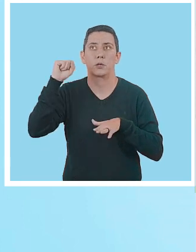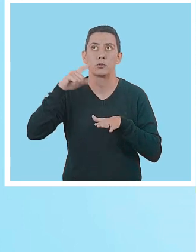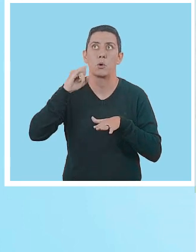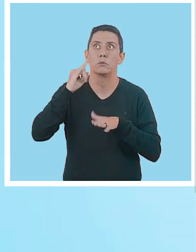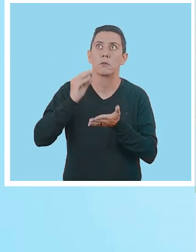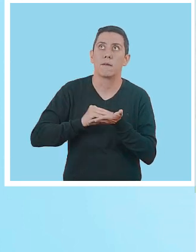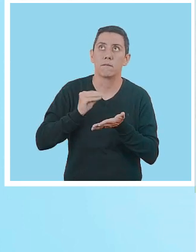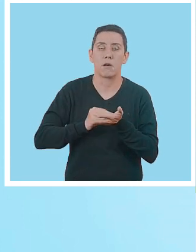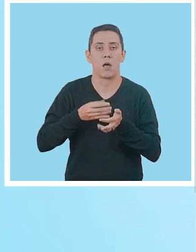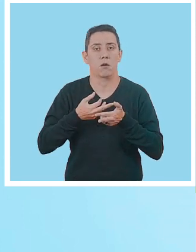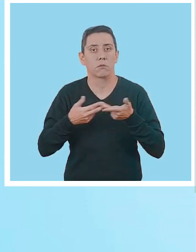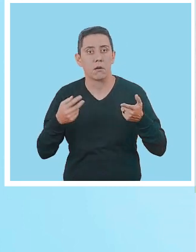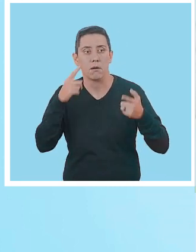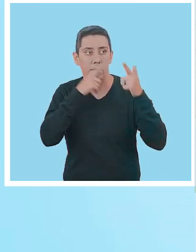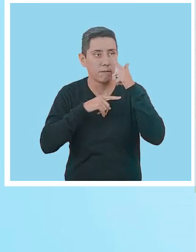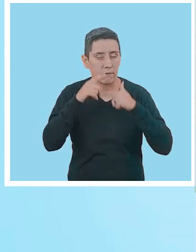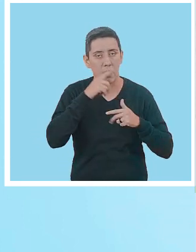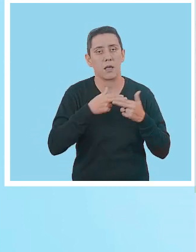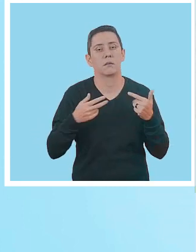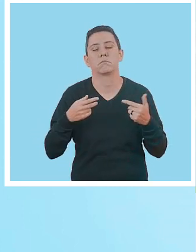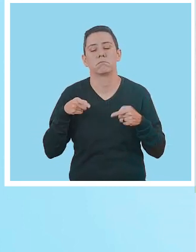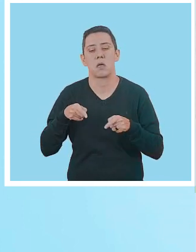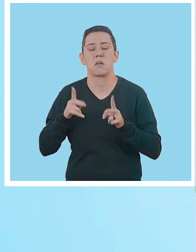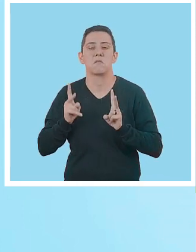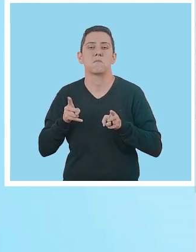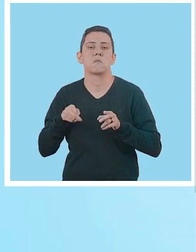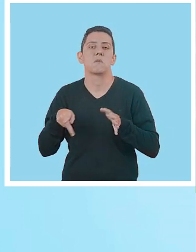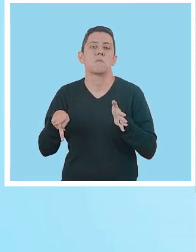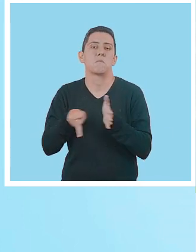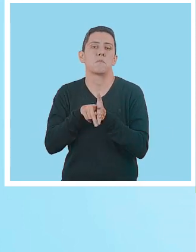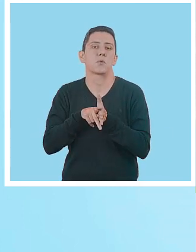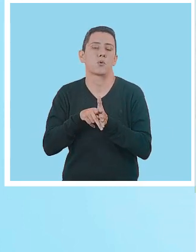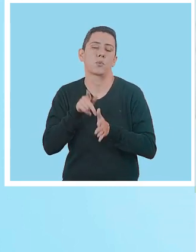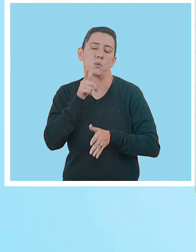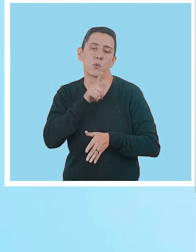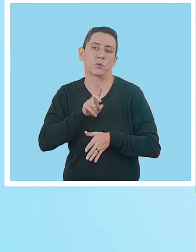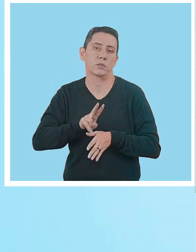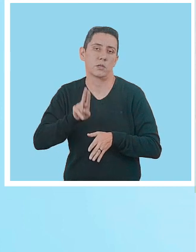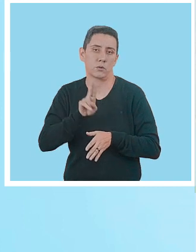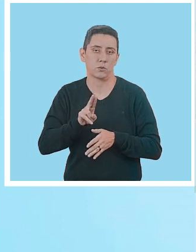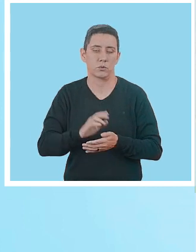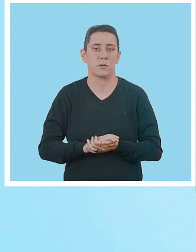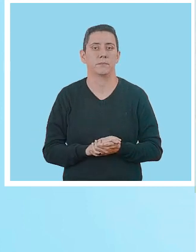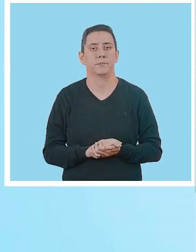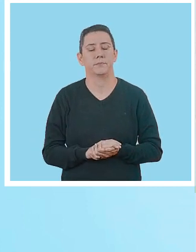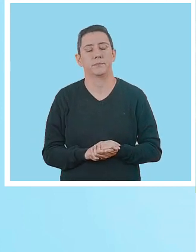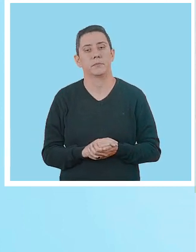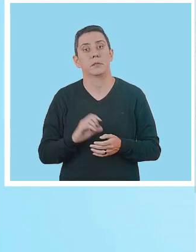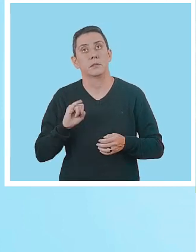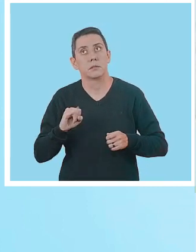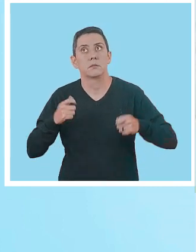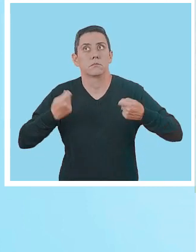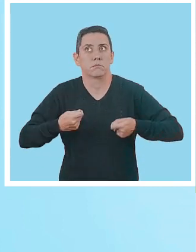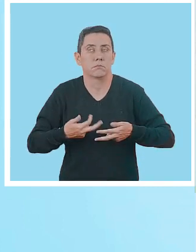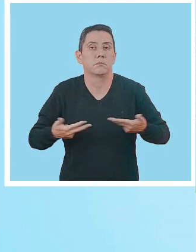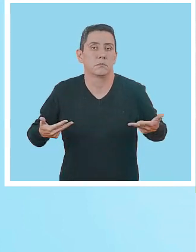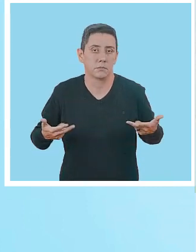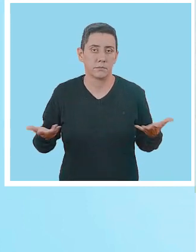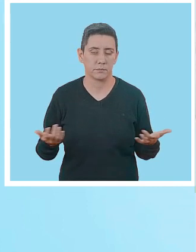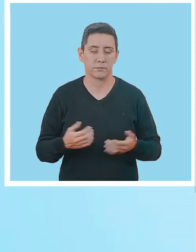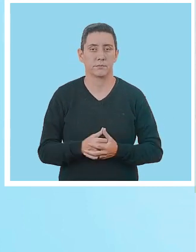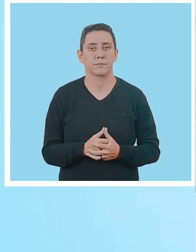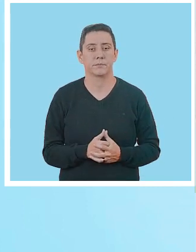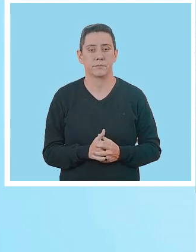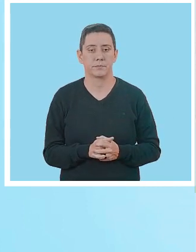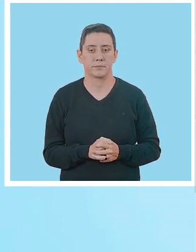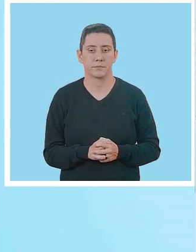você consegue armazenar o excedente e usar no momento que for mais oportuno dependendo obviamente da instalação